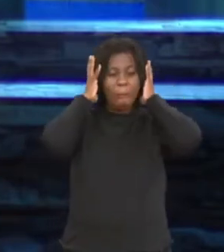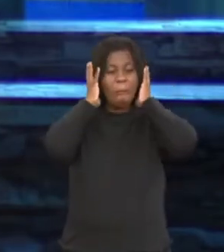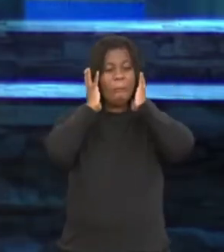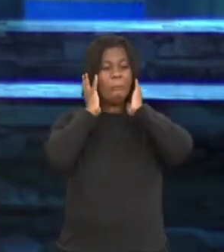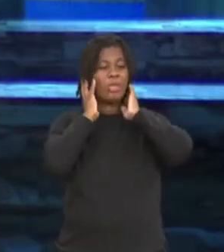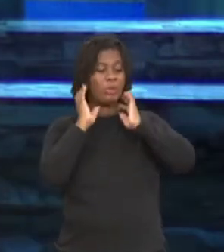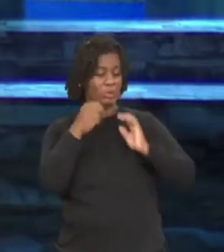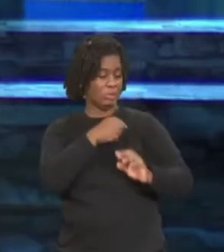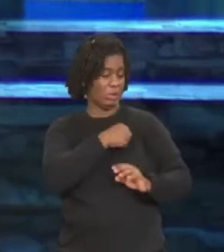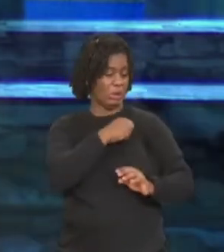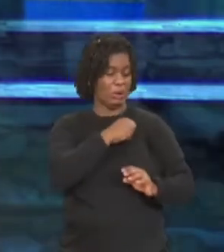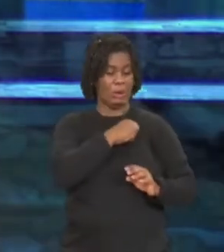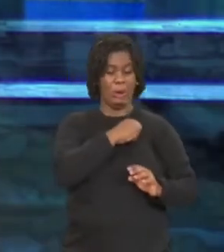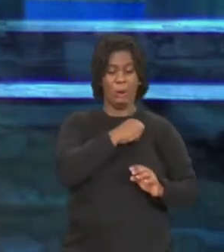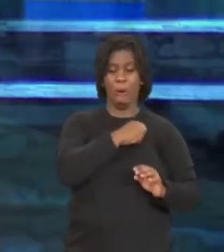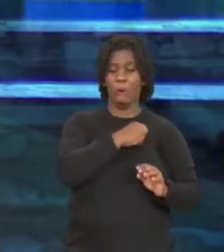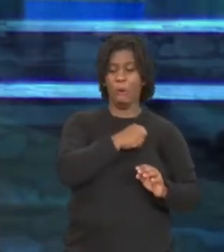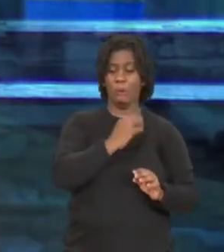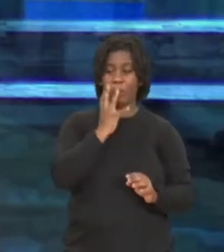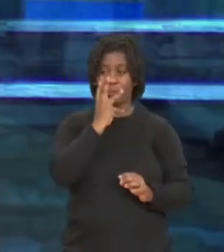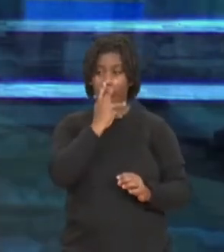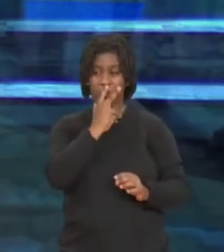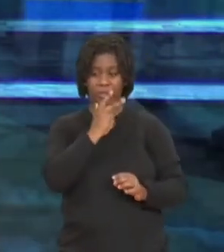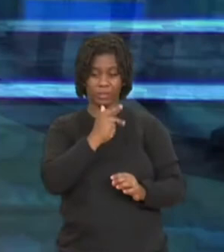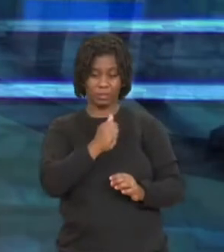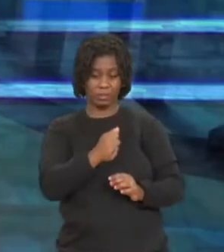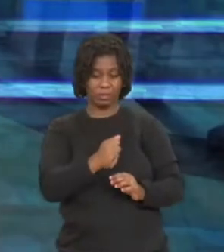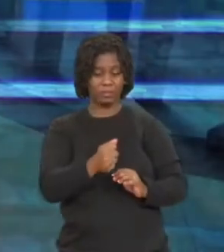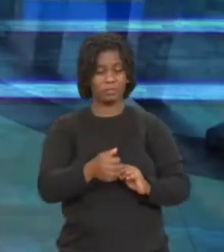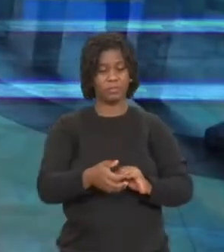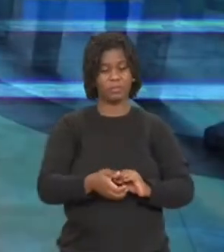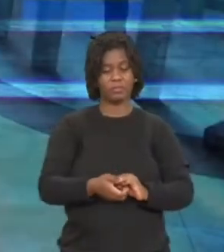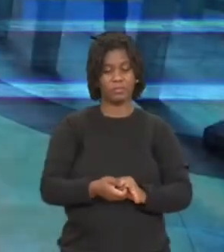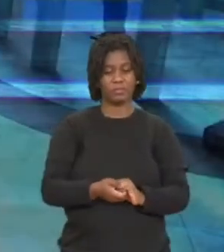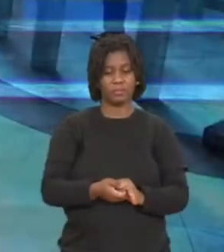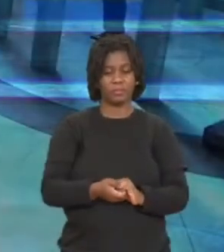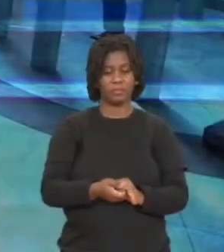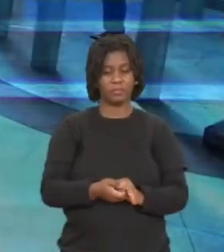se a roupa que estamos vestindo é bonita.